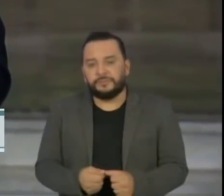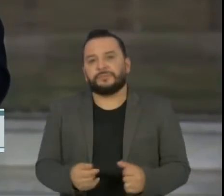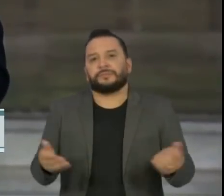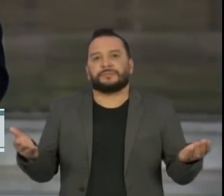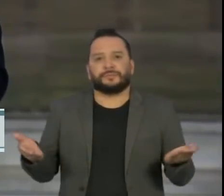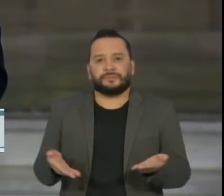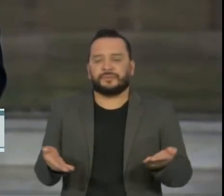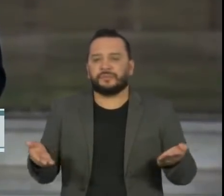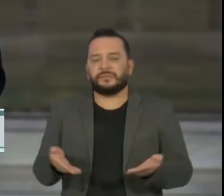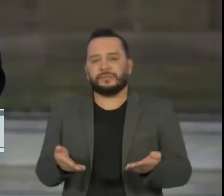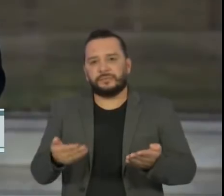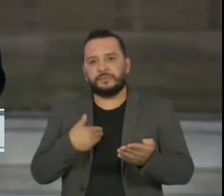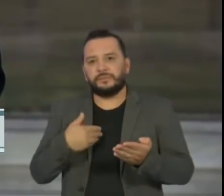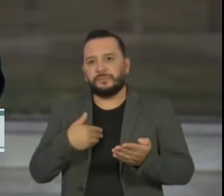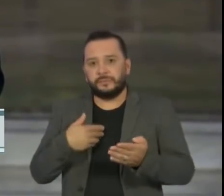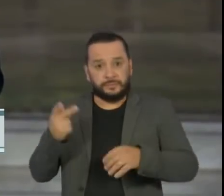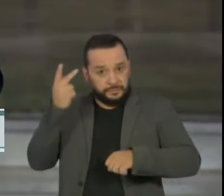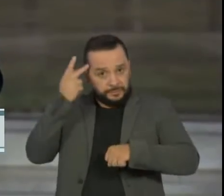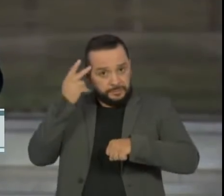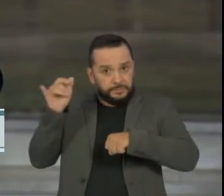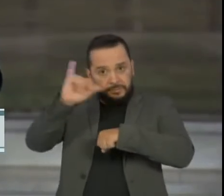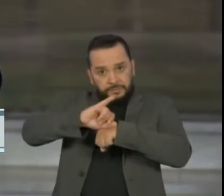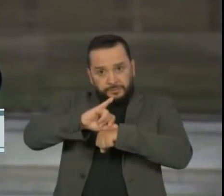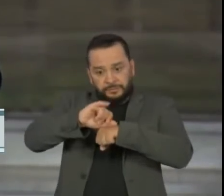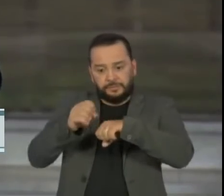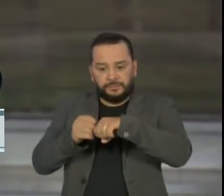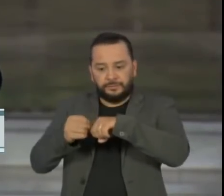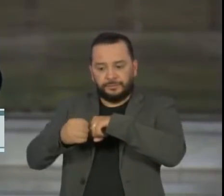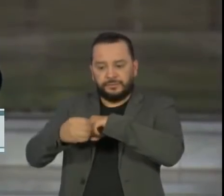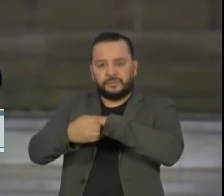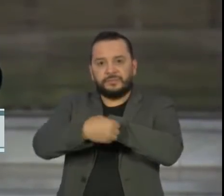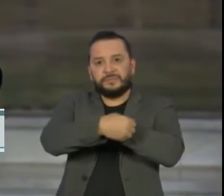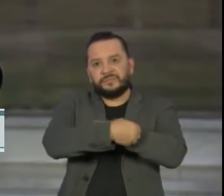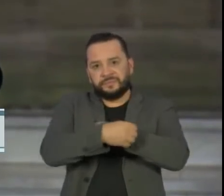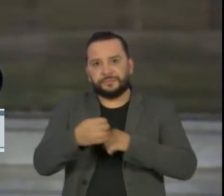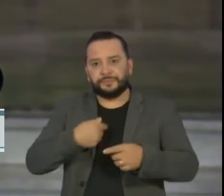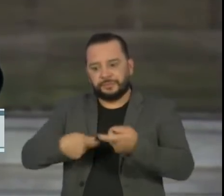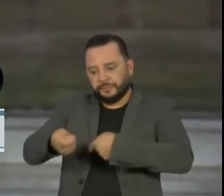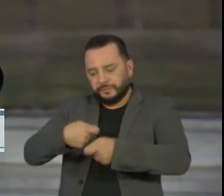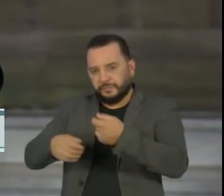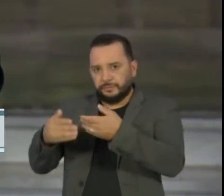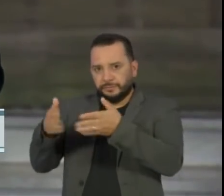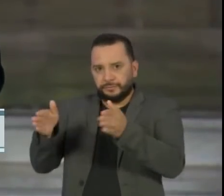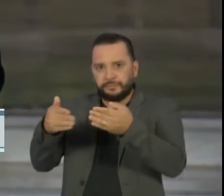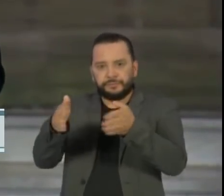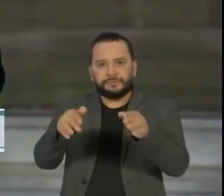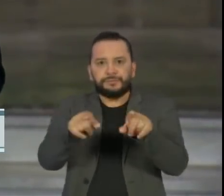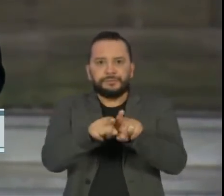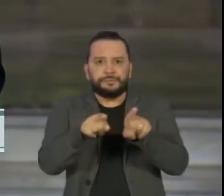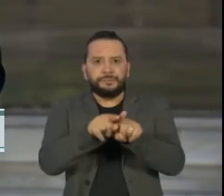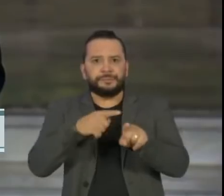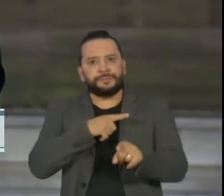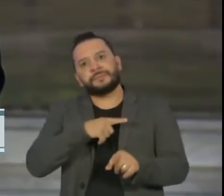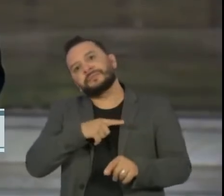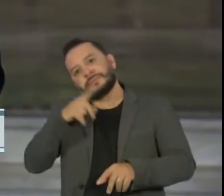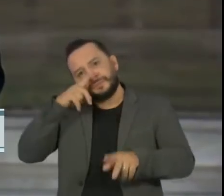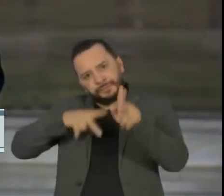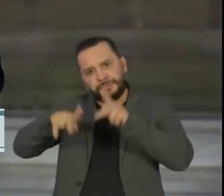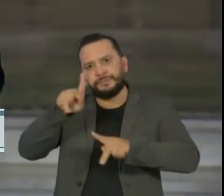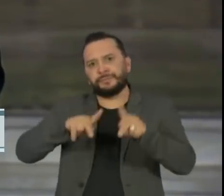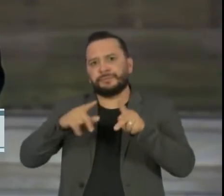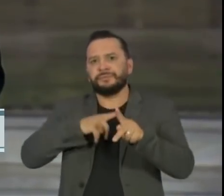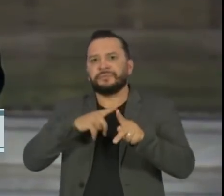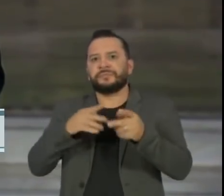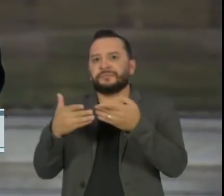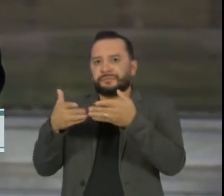a região metropolitana, a Grande São Paulo, reabre o comércio e também os shoppings. Eu gostaria de saber se essa